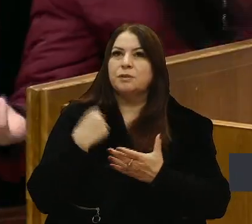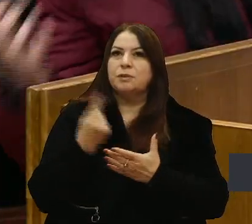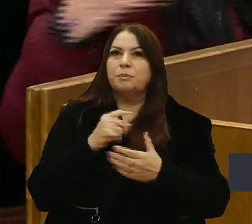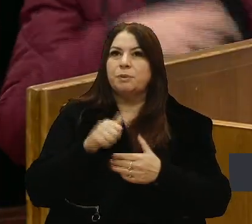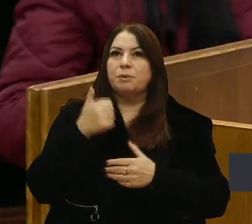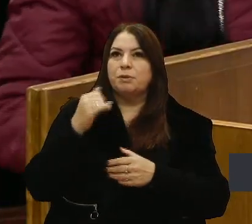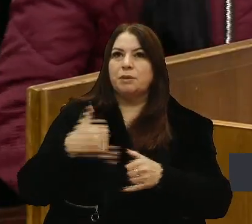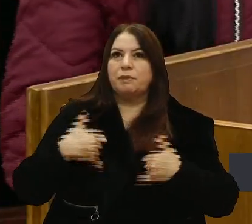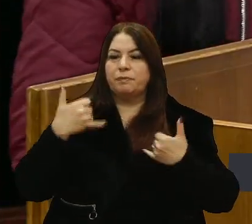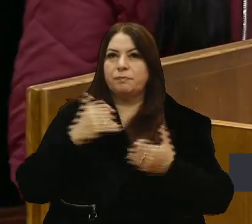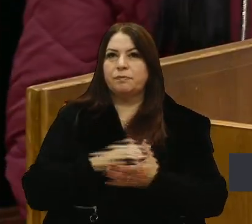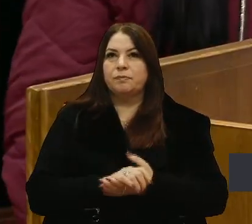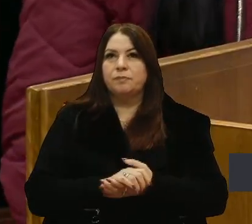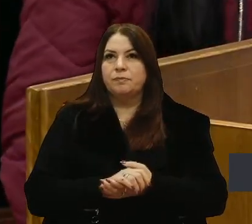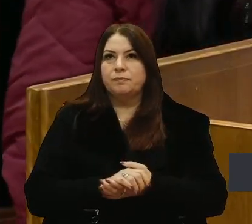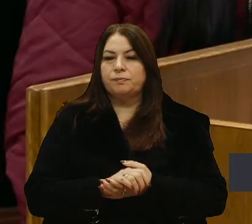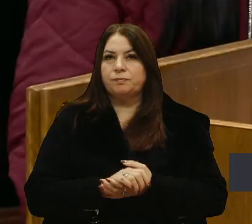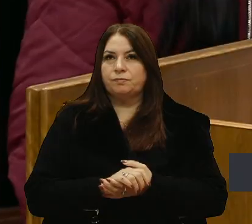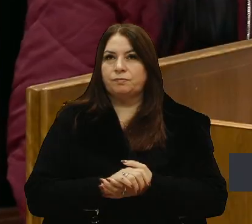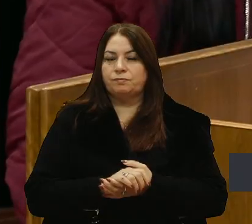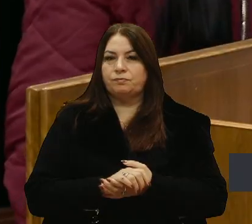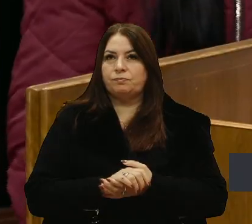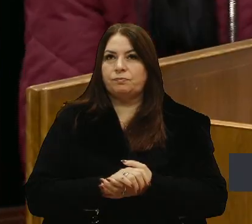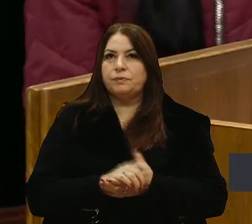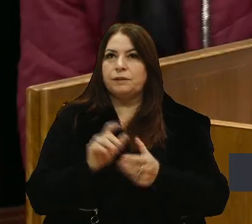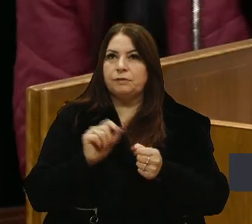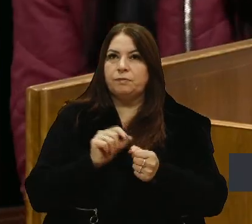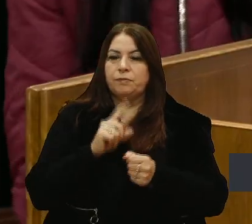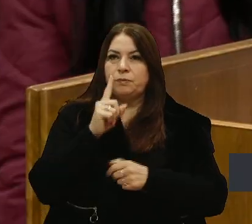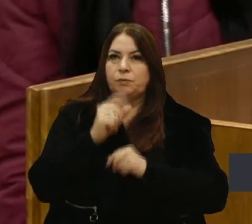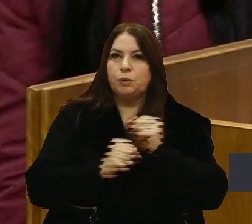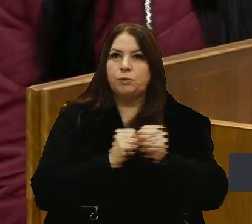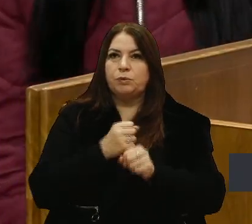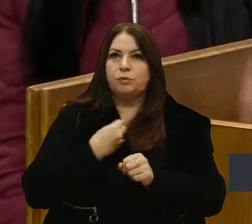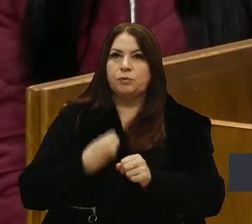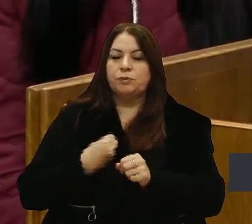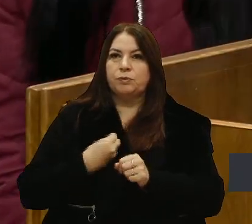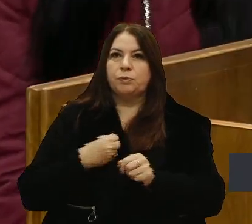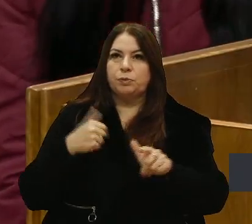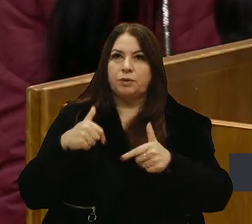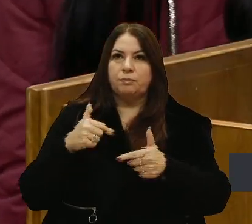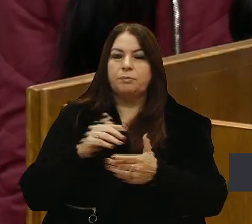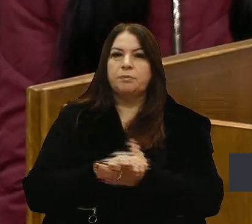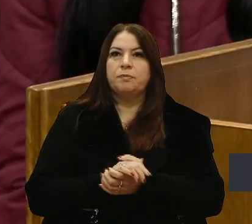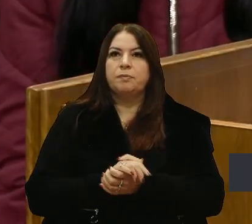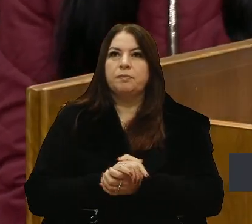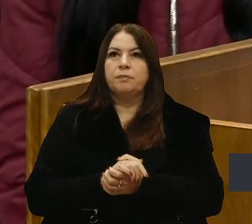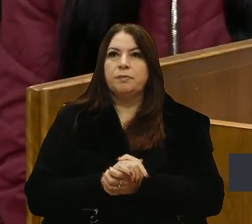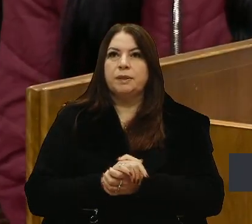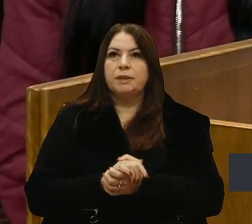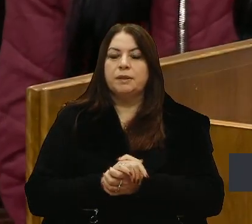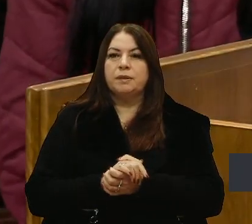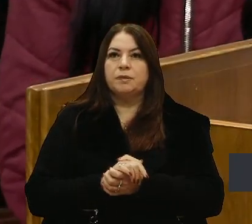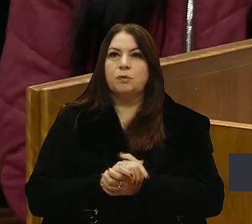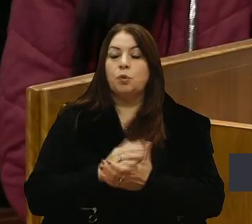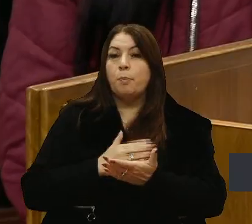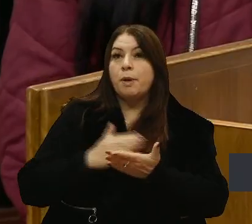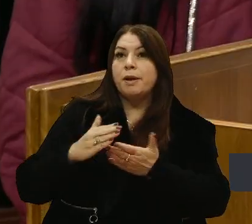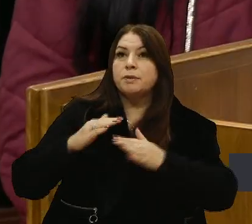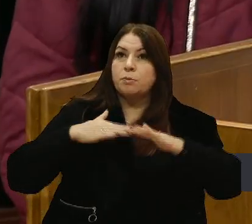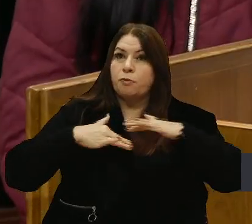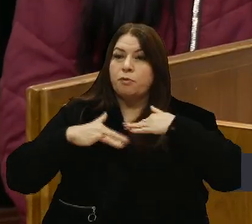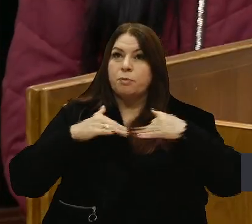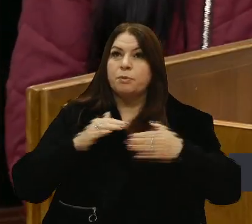primeiro aniversário. Estamos completando um ano de existência, um serviço que nasce de um